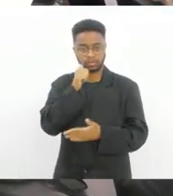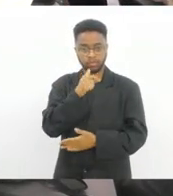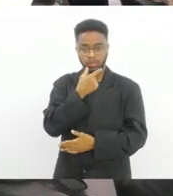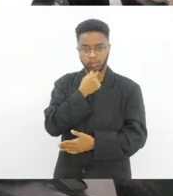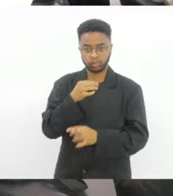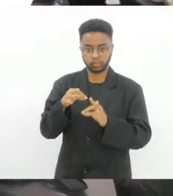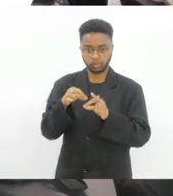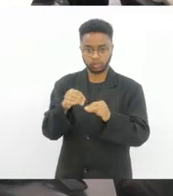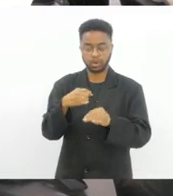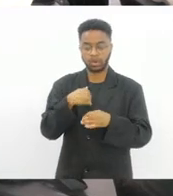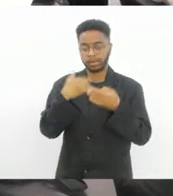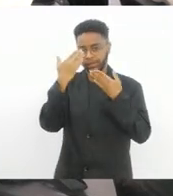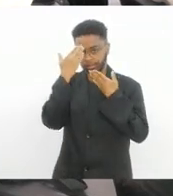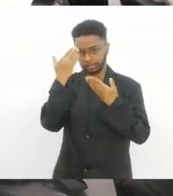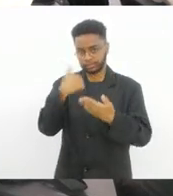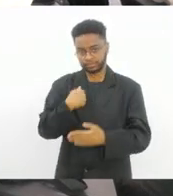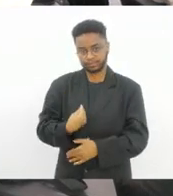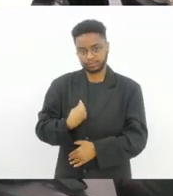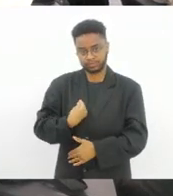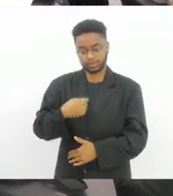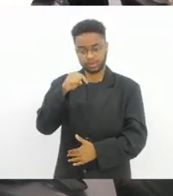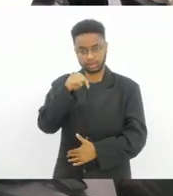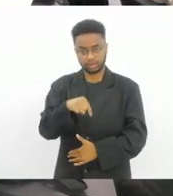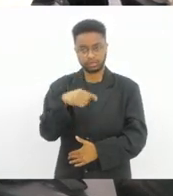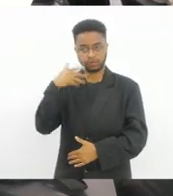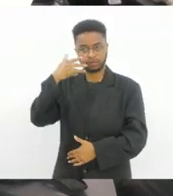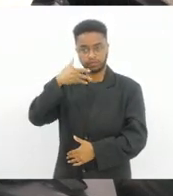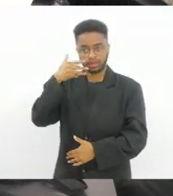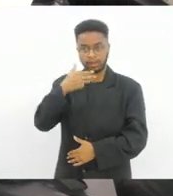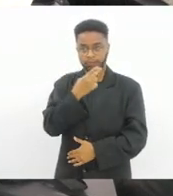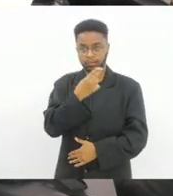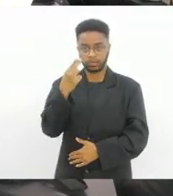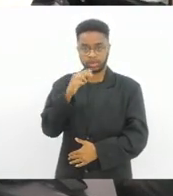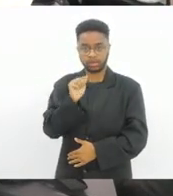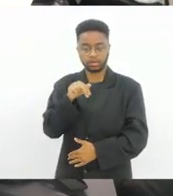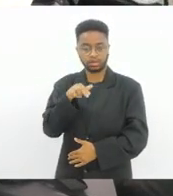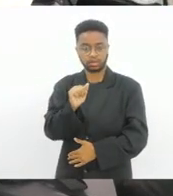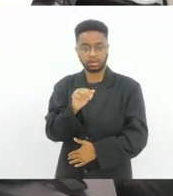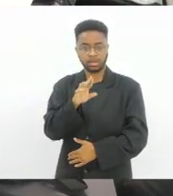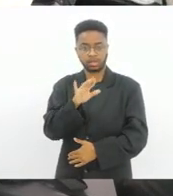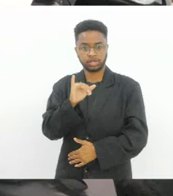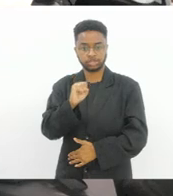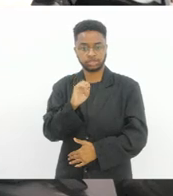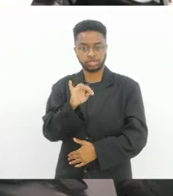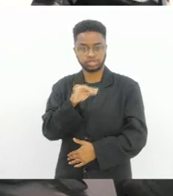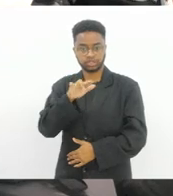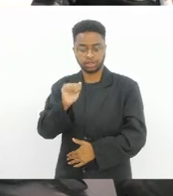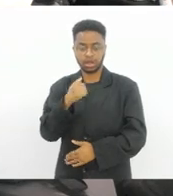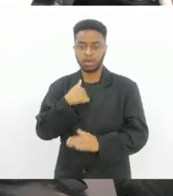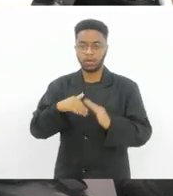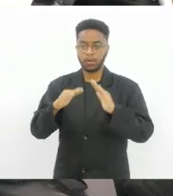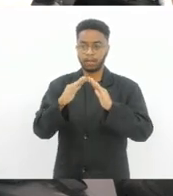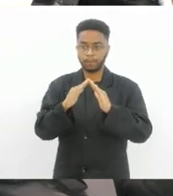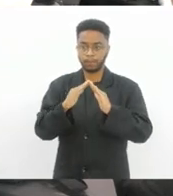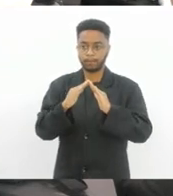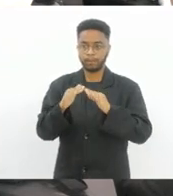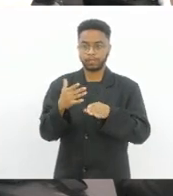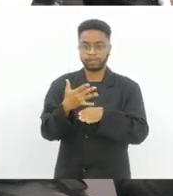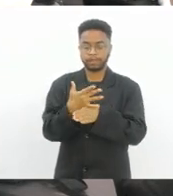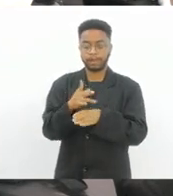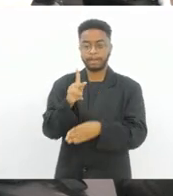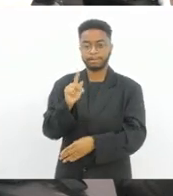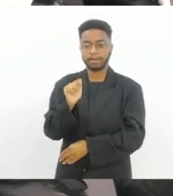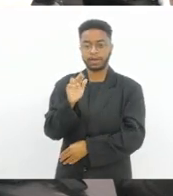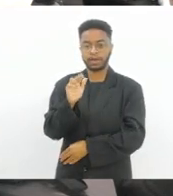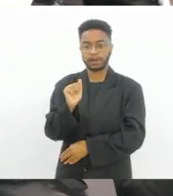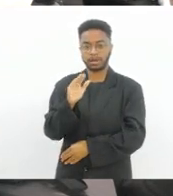agradeço estar aqui e poder falar. Meu nome é Ana Cristina Vieira. Tá? Eu moro no município de Paracambi,